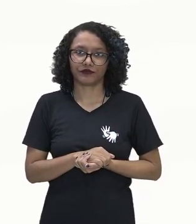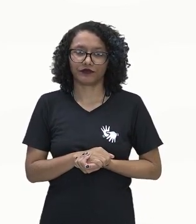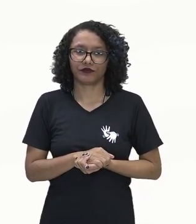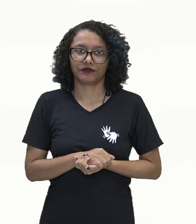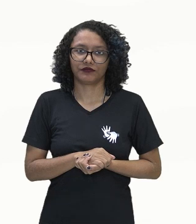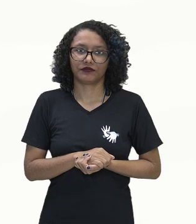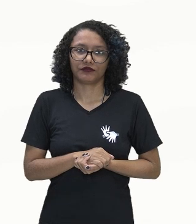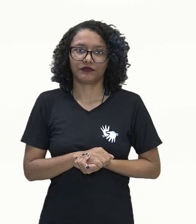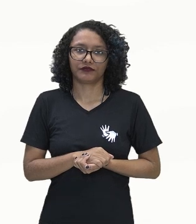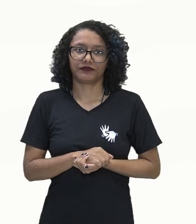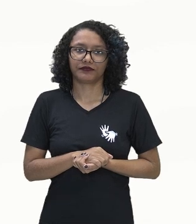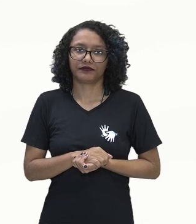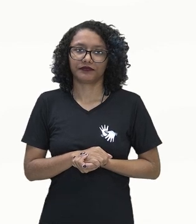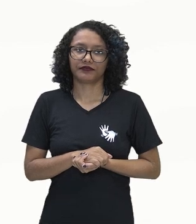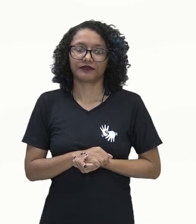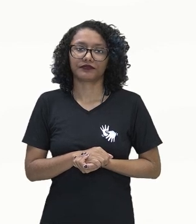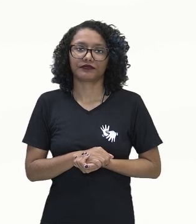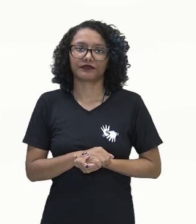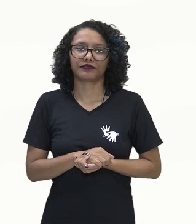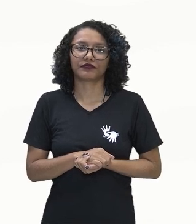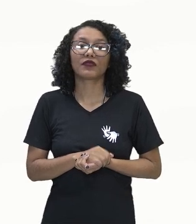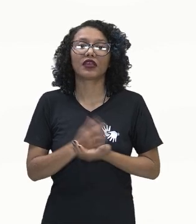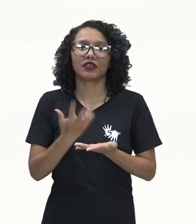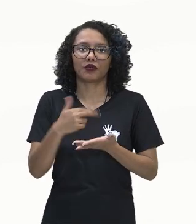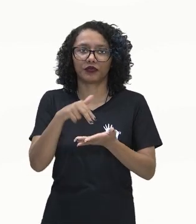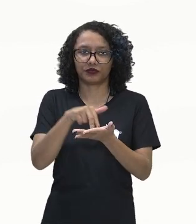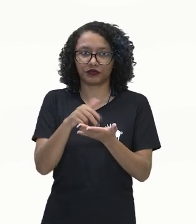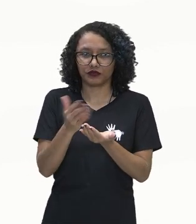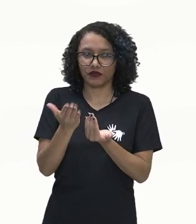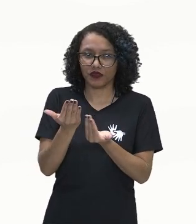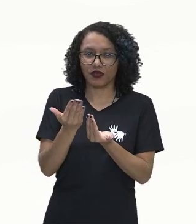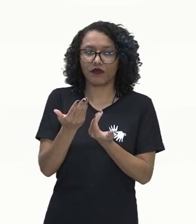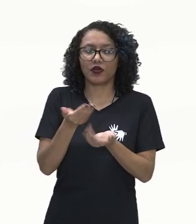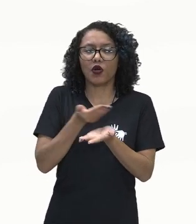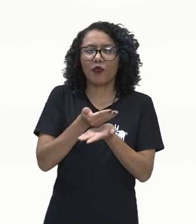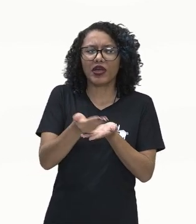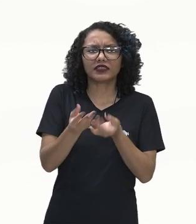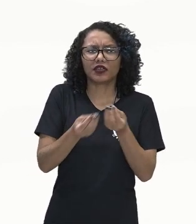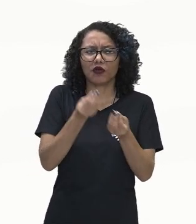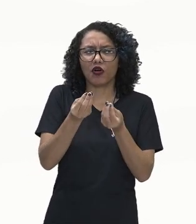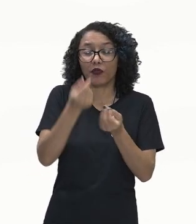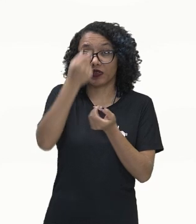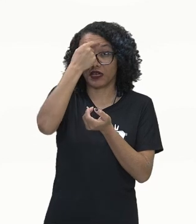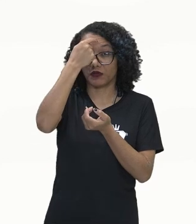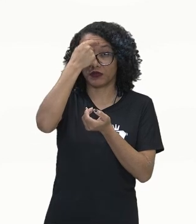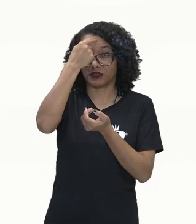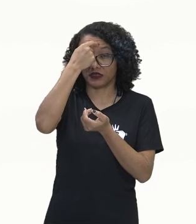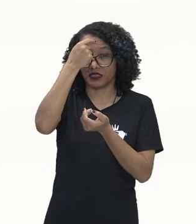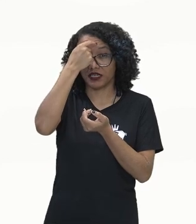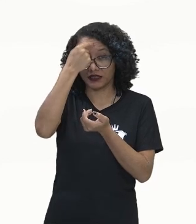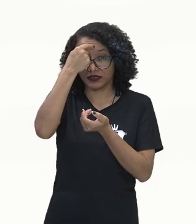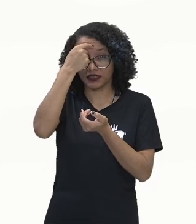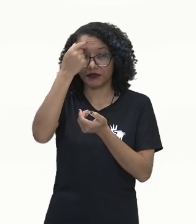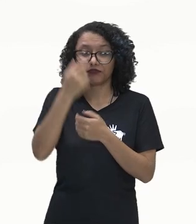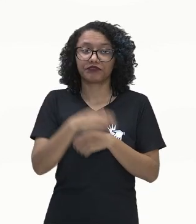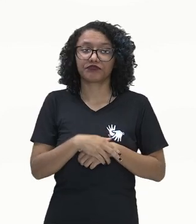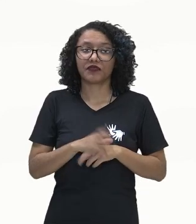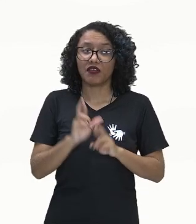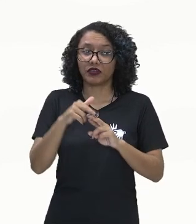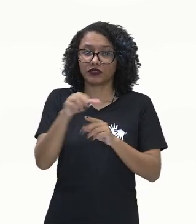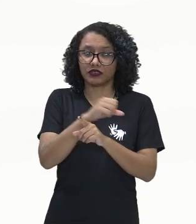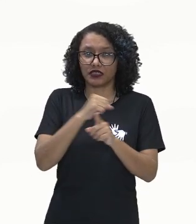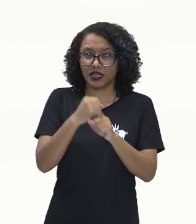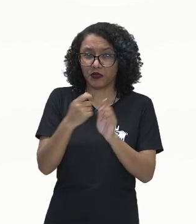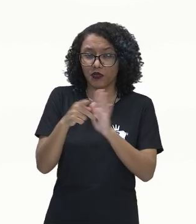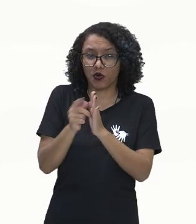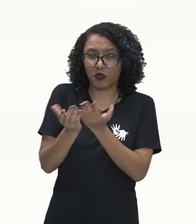o protagonismo jovem nasce ali da consciência social dos adolescentes acerca de seus direitos